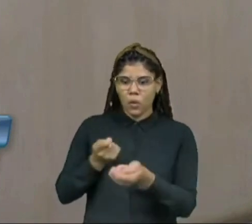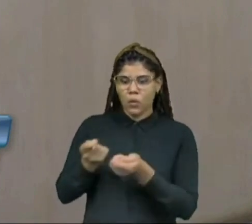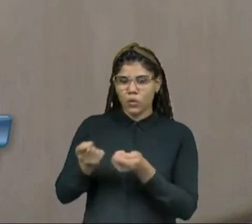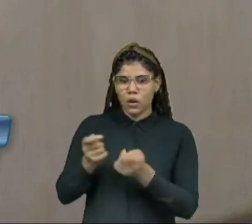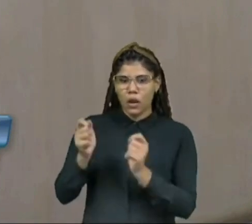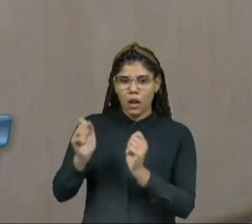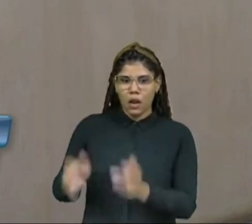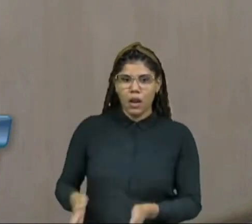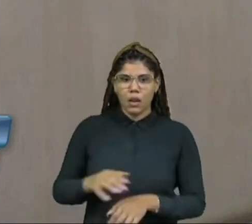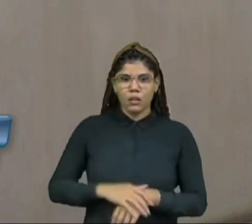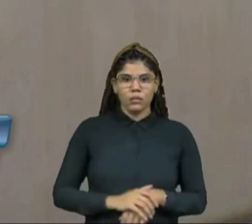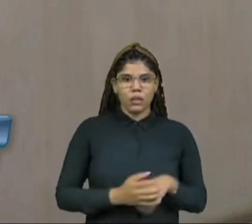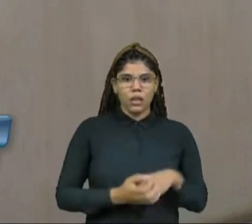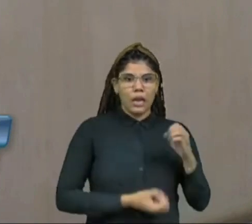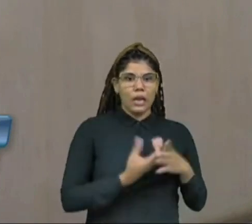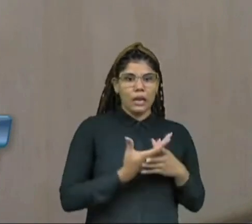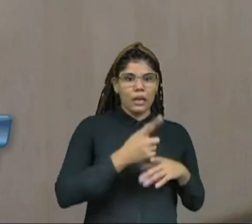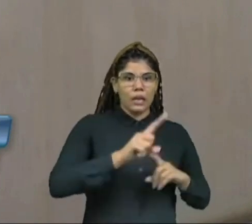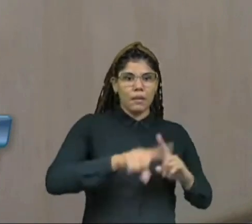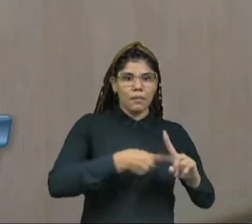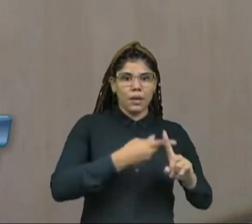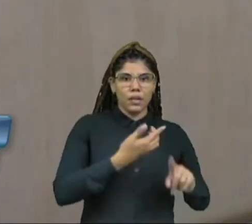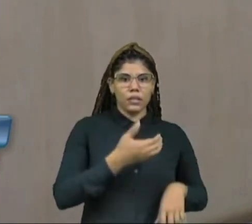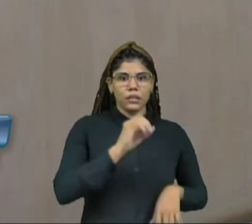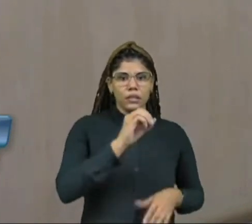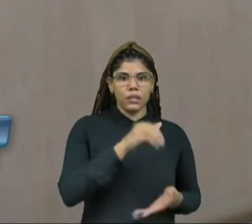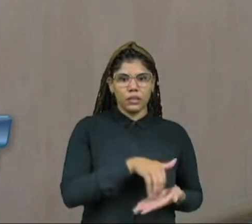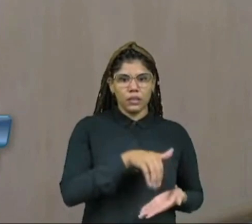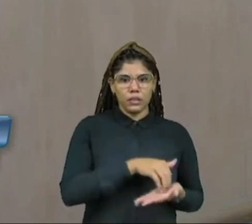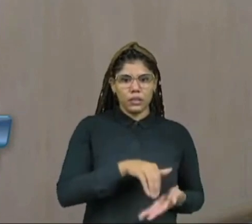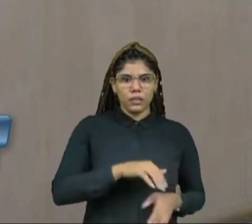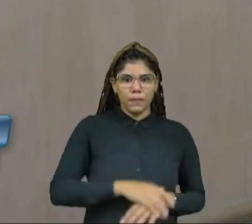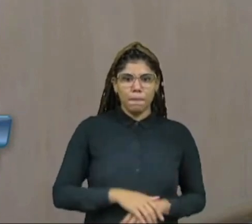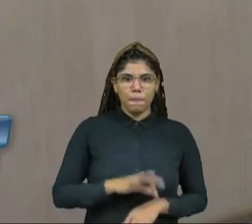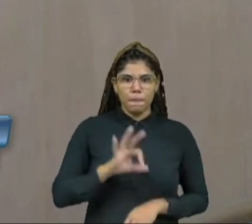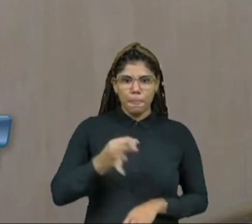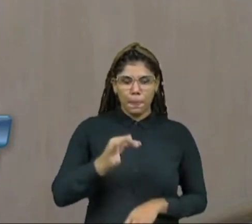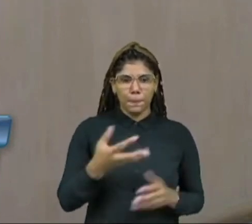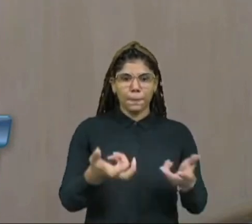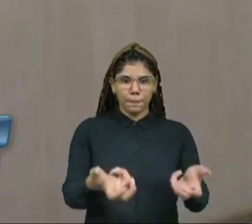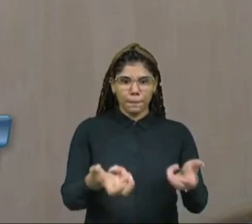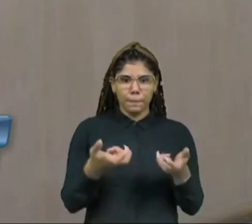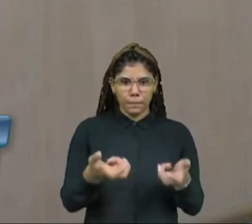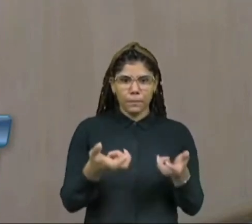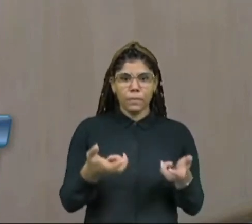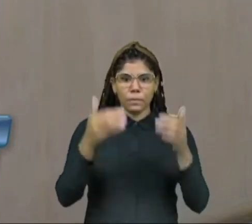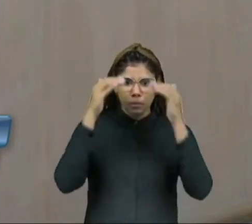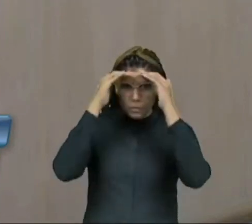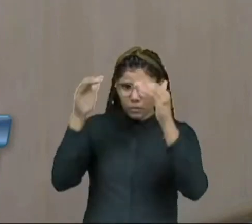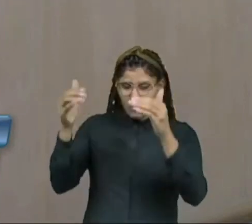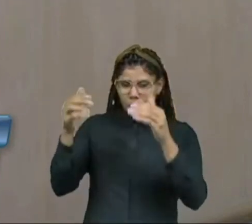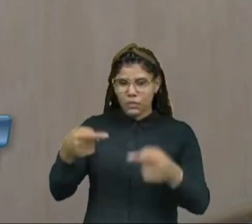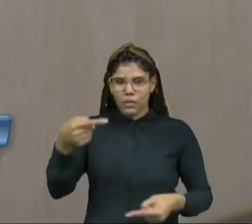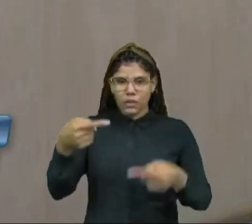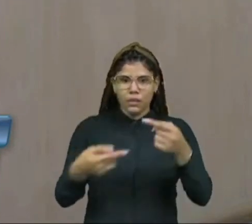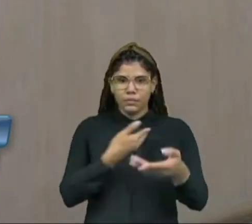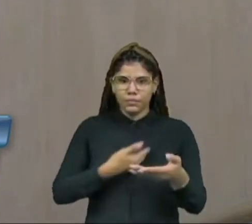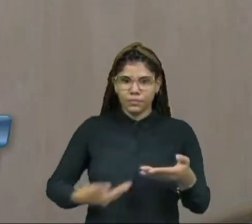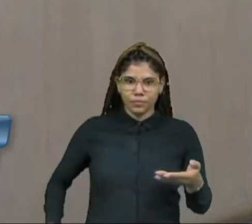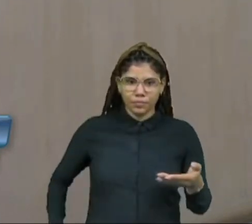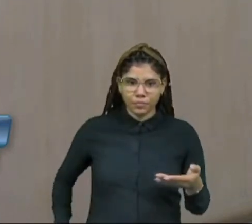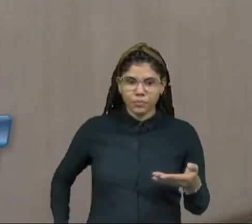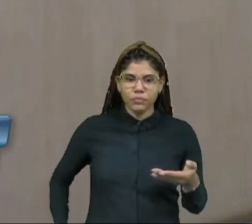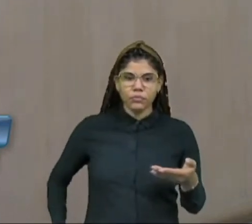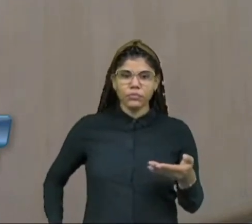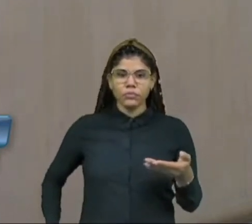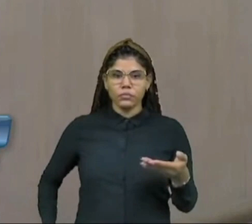10 secretarias. Tudo bem que querem respeitar a política nacional, porque lá tem Ministério de Igualdade